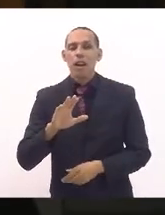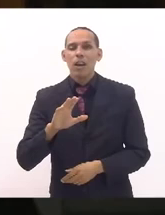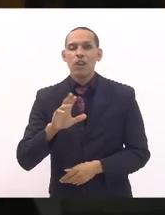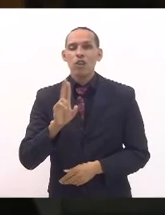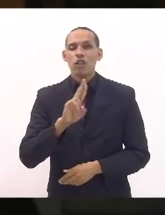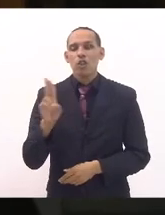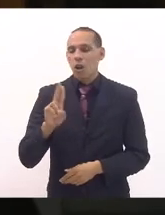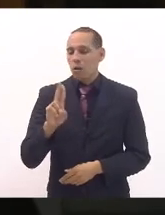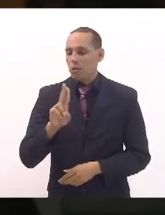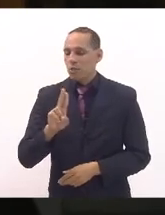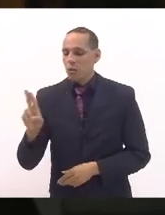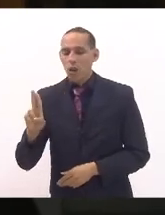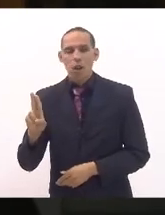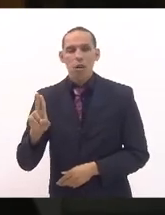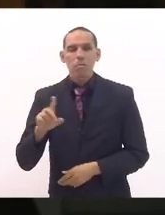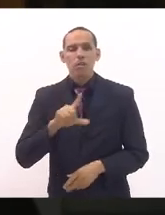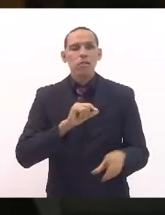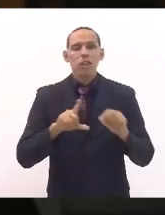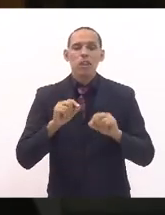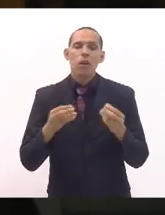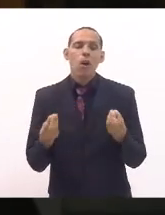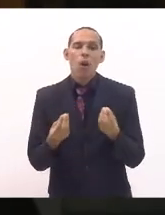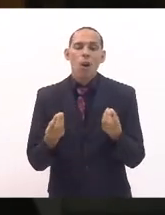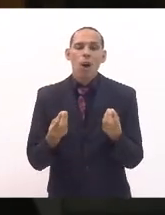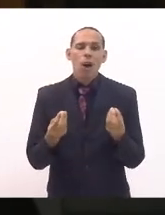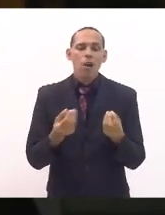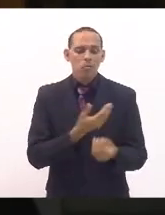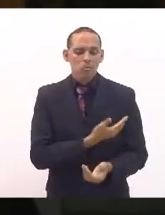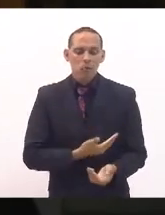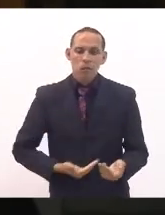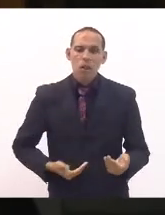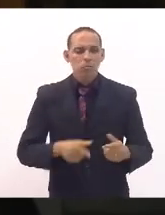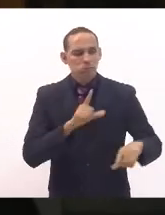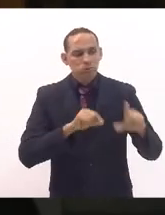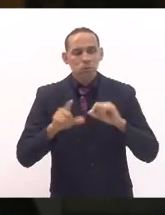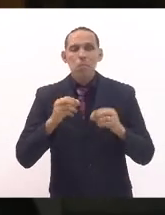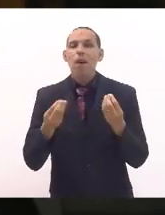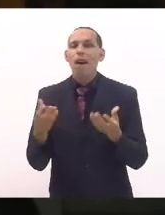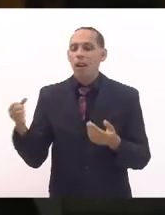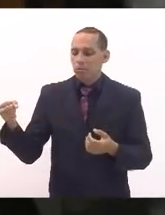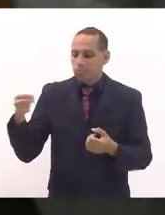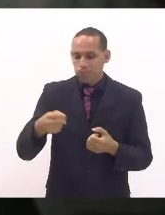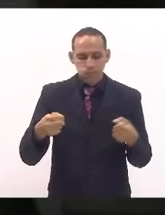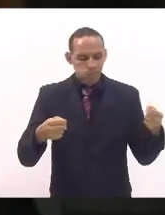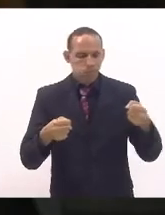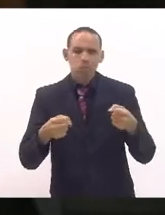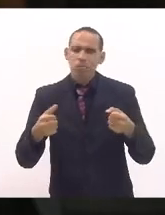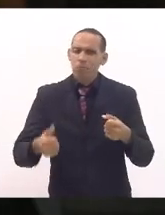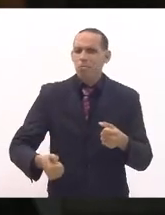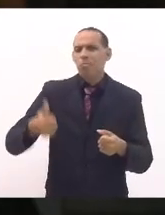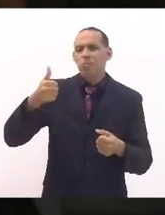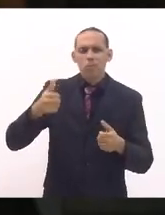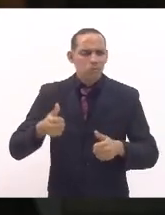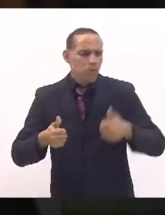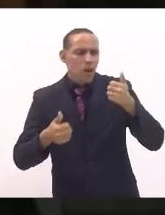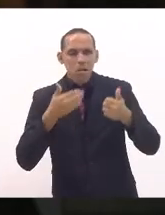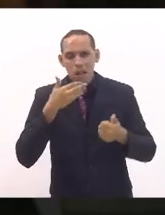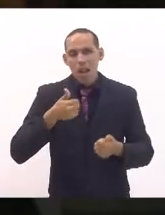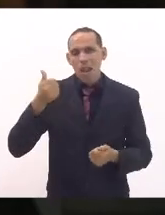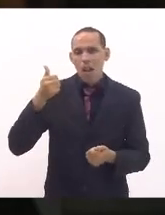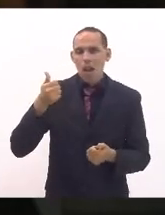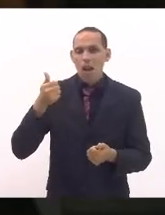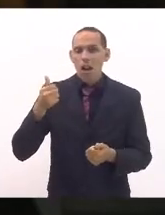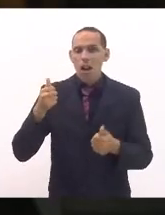selecionados mediante uma seleção pública, para que venham os melhores. Você quer seja sob o ponto de vista